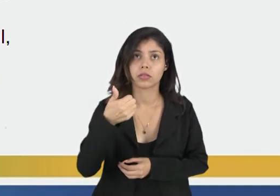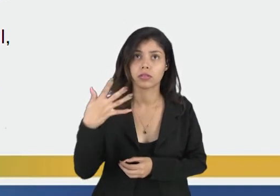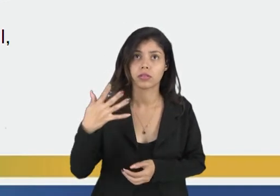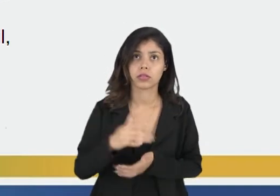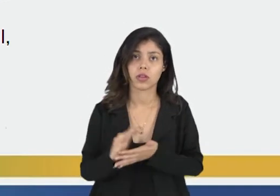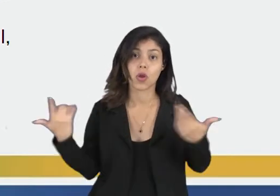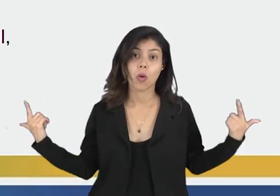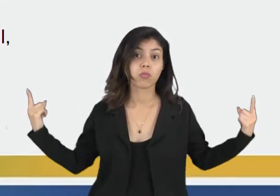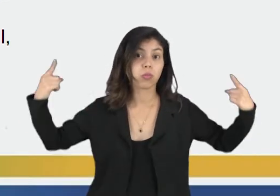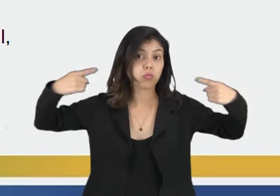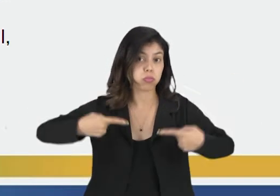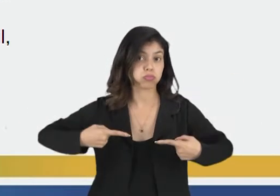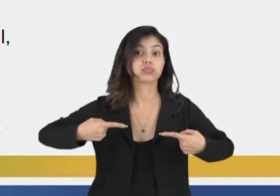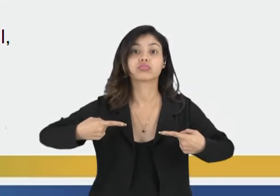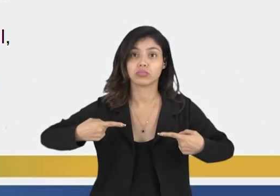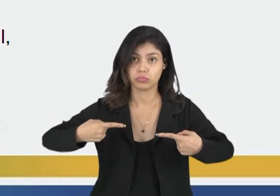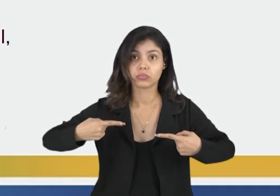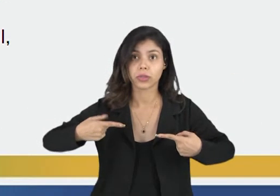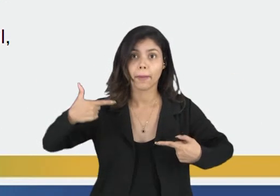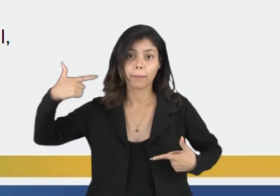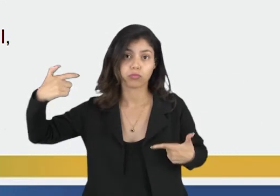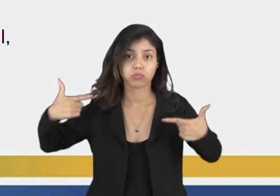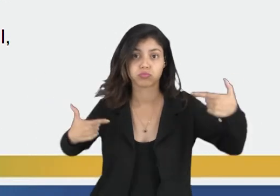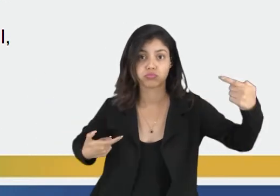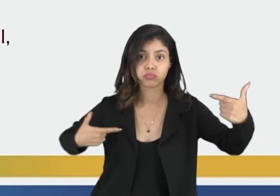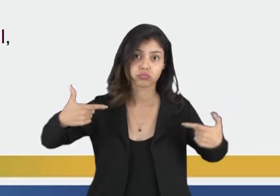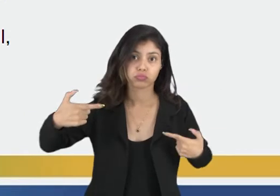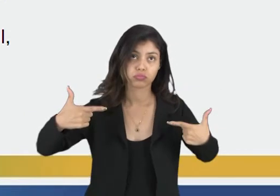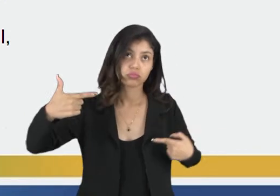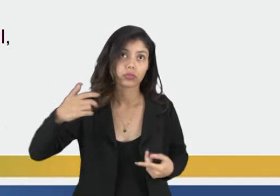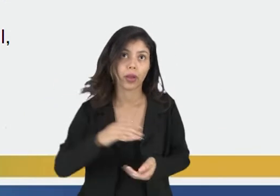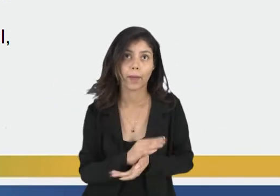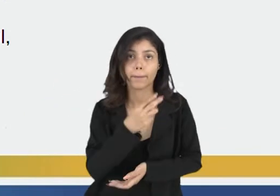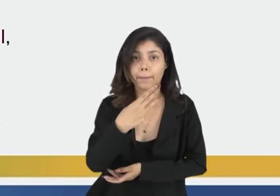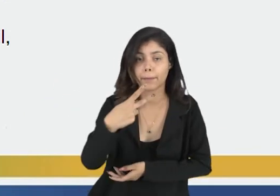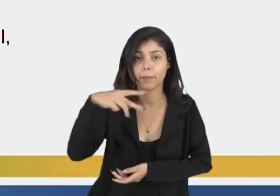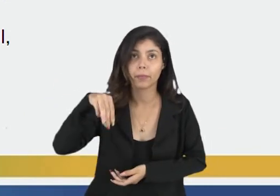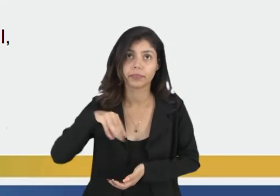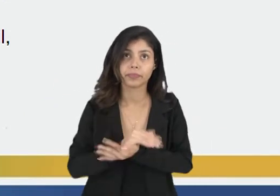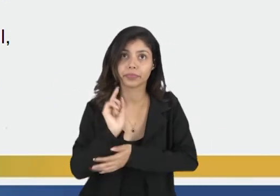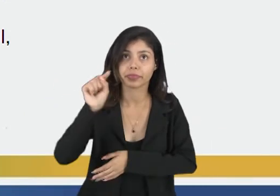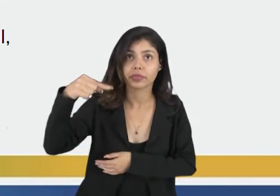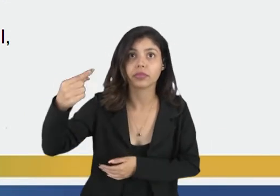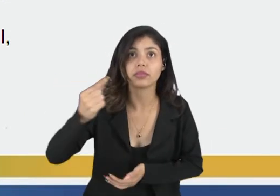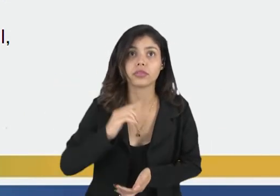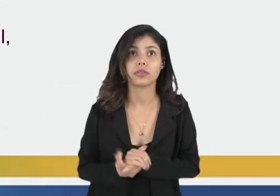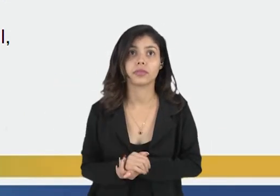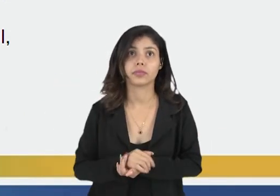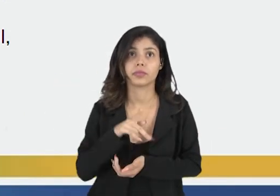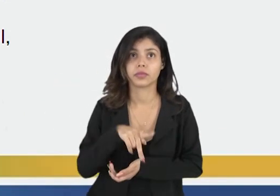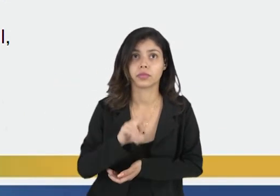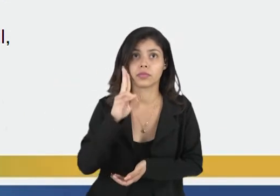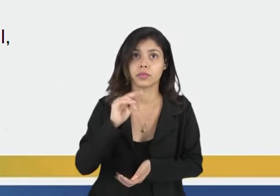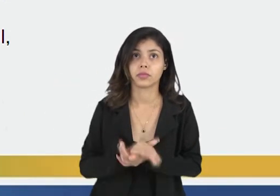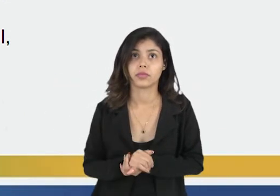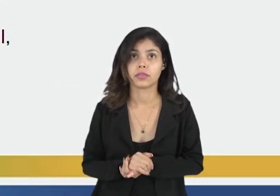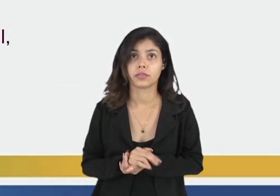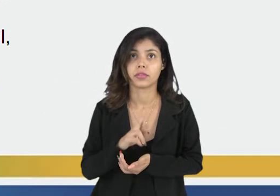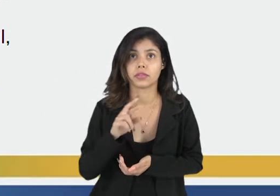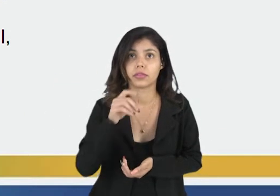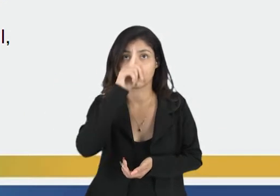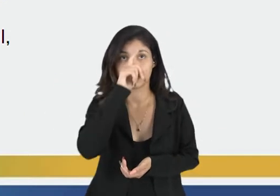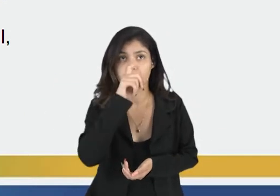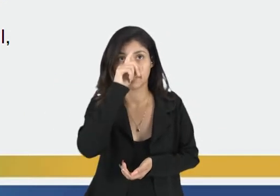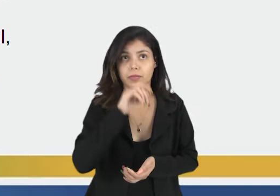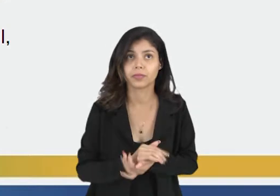começou um confronto, com troca de tiros. A PM informou que depois do tiroteio, Kathleen foi encontrada ferida